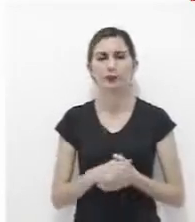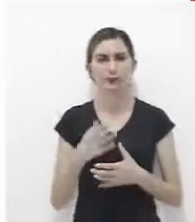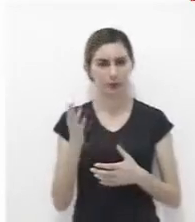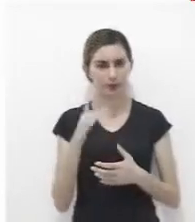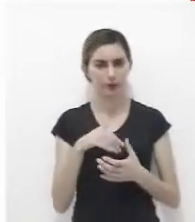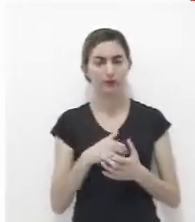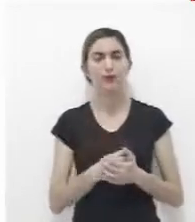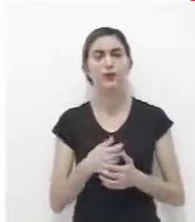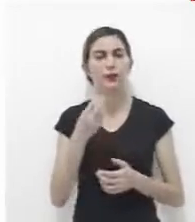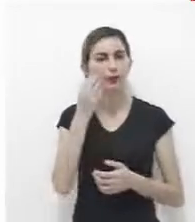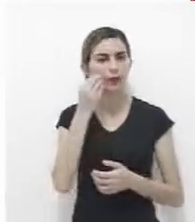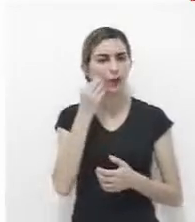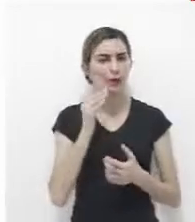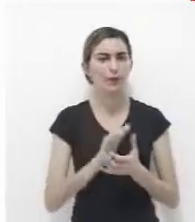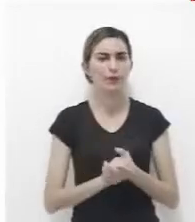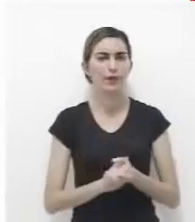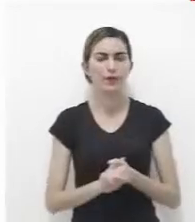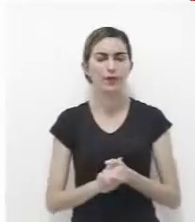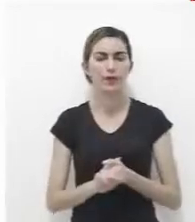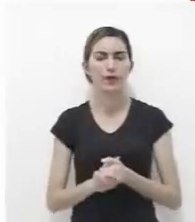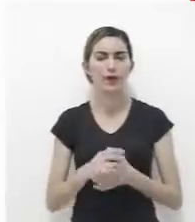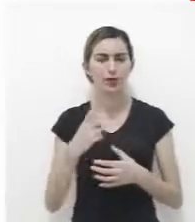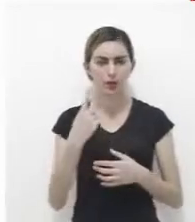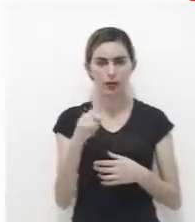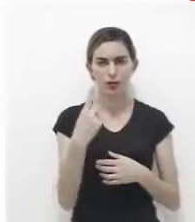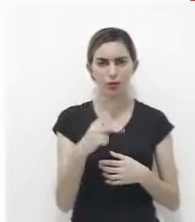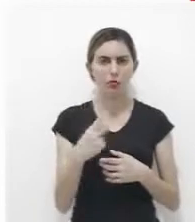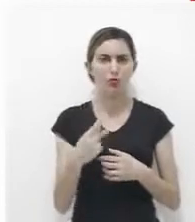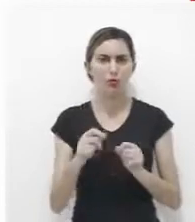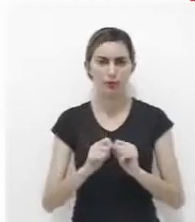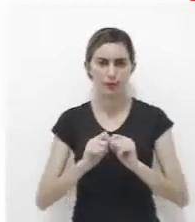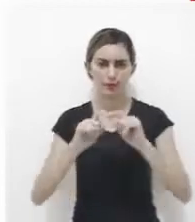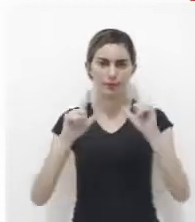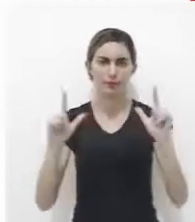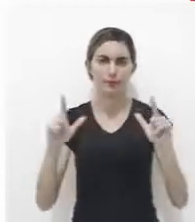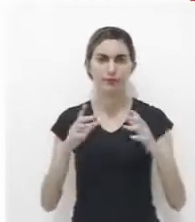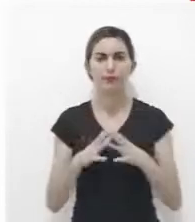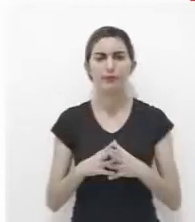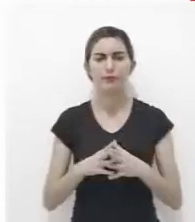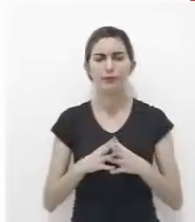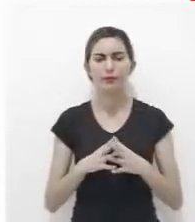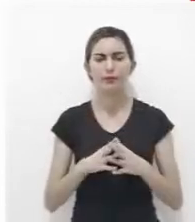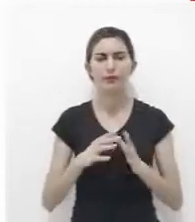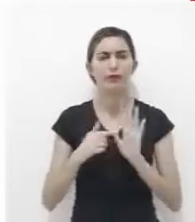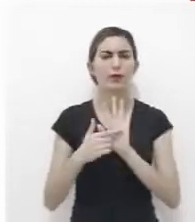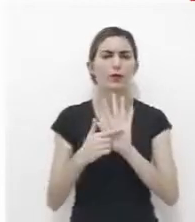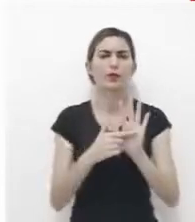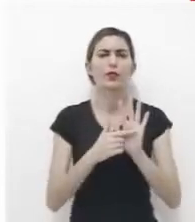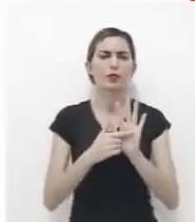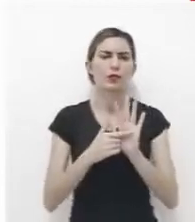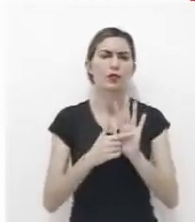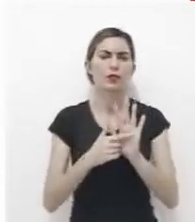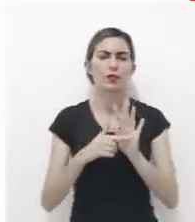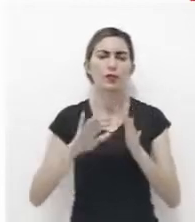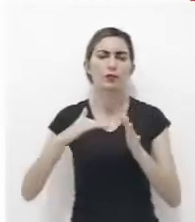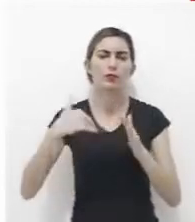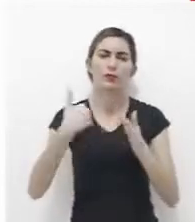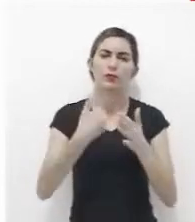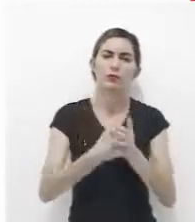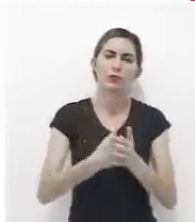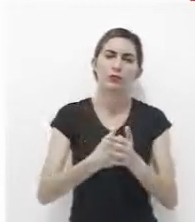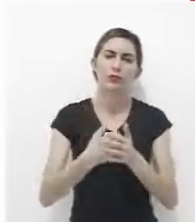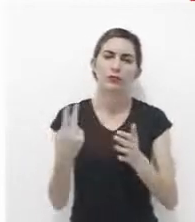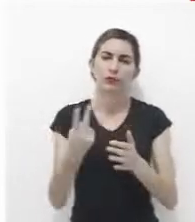aqui, pessoal? Vamos lá? Olha só, dá uma sacada aí na sua telinha aí. Indique um